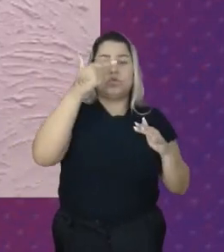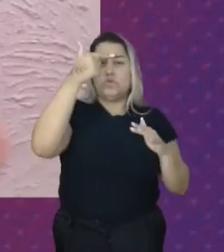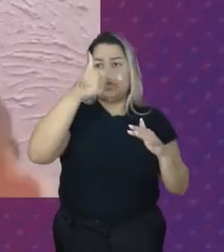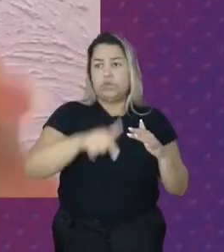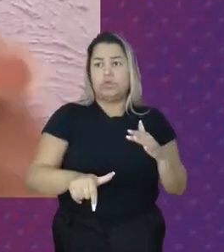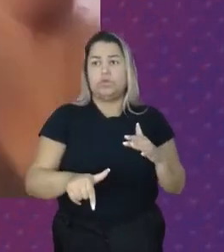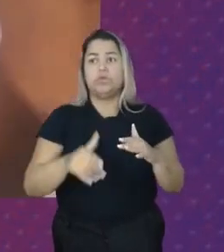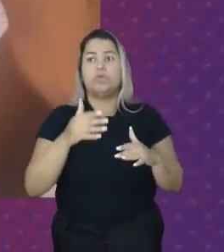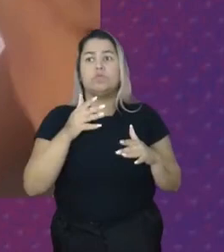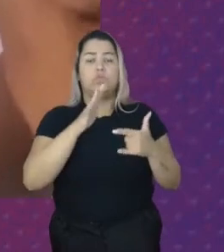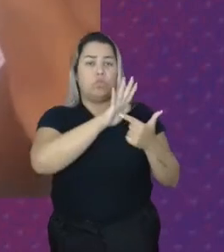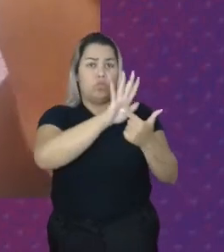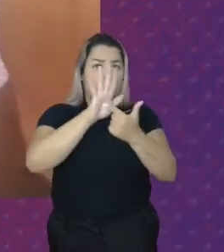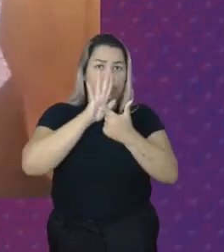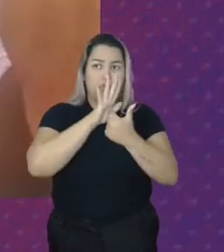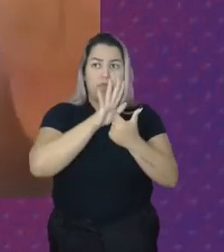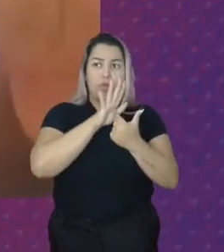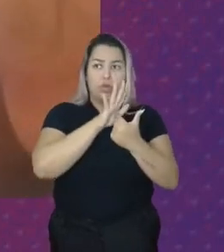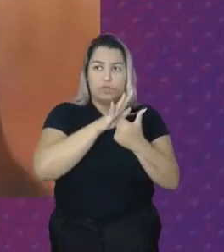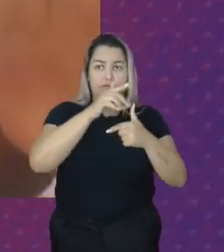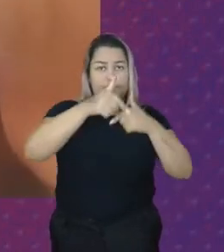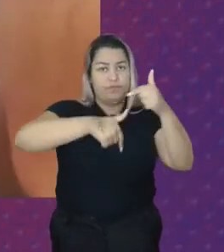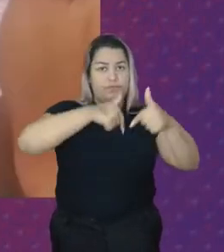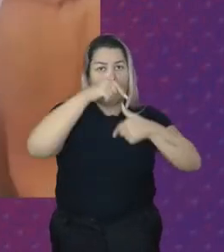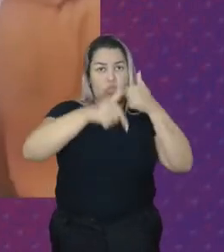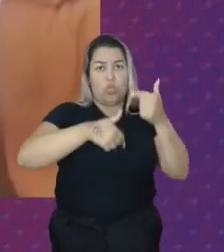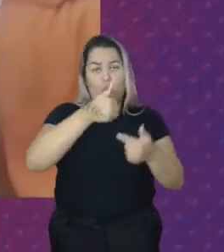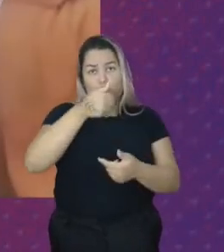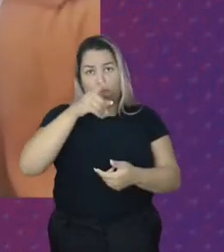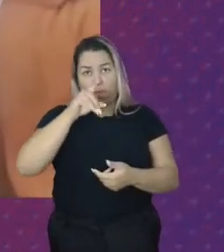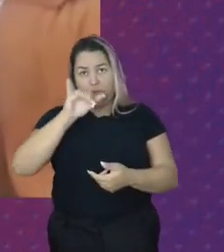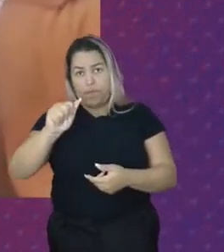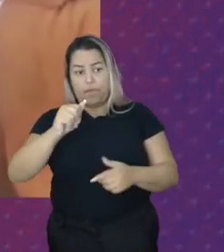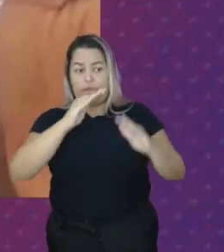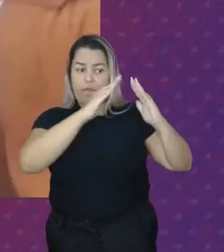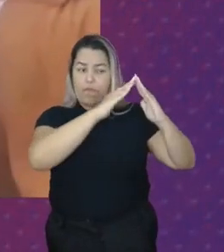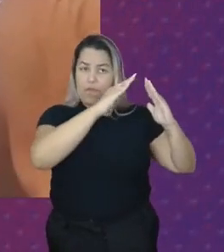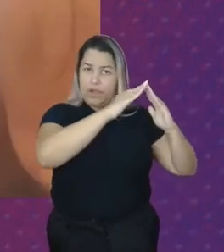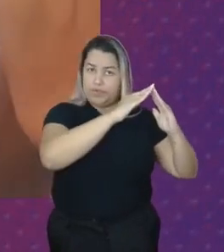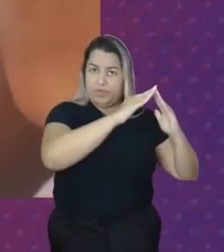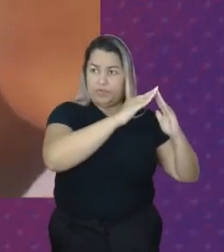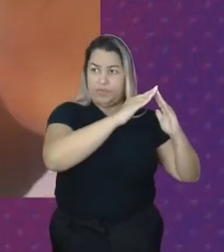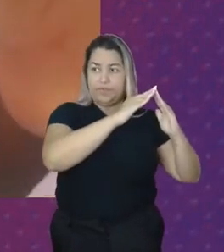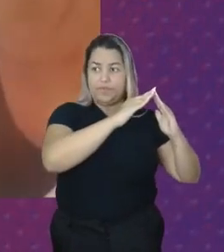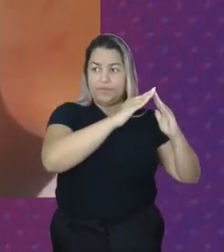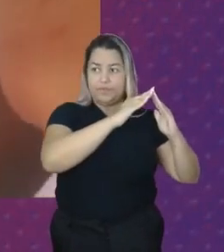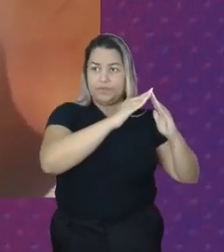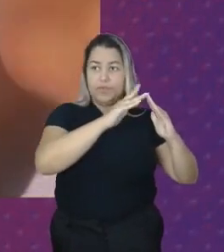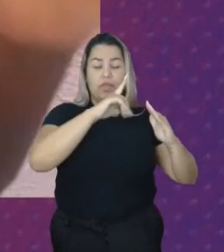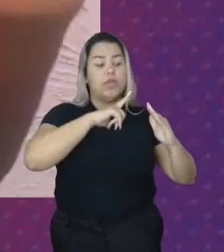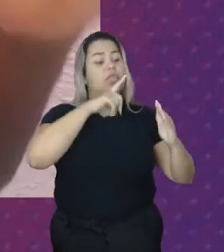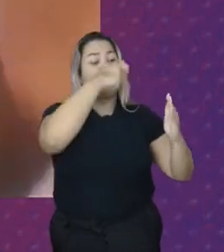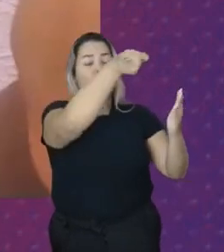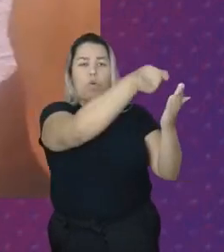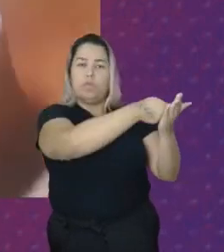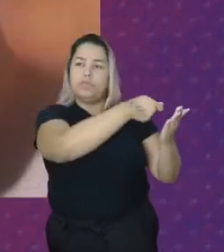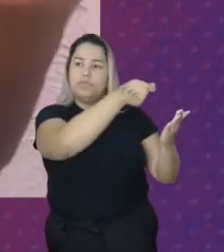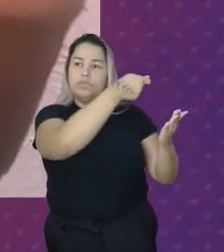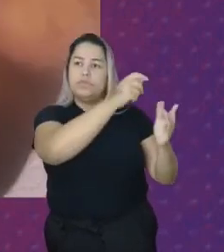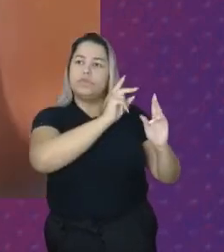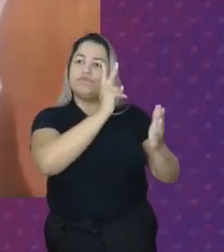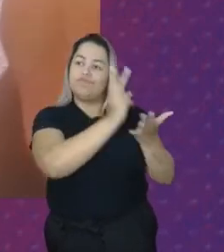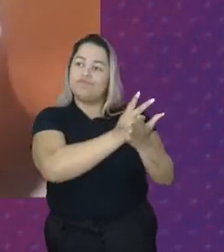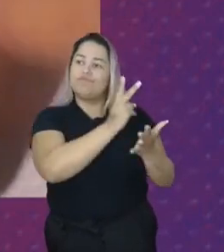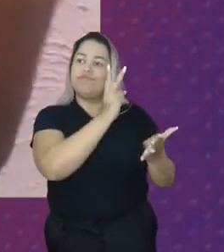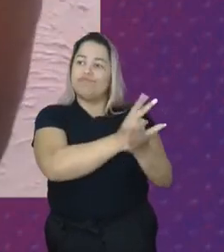se provar, ela trabalhar um dia numa casa e ter aquela obrigação de ser no mesmo